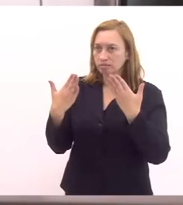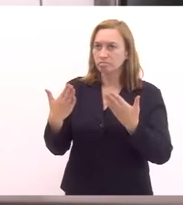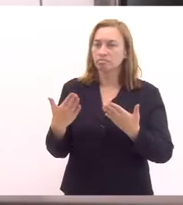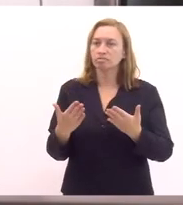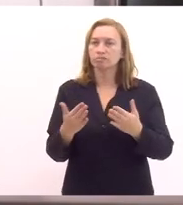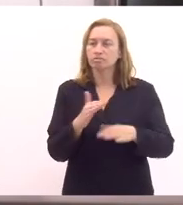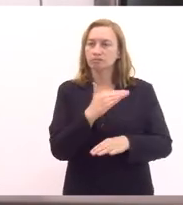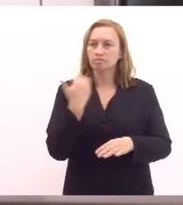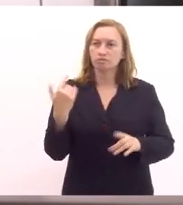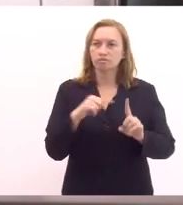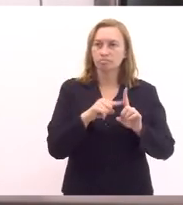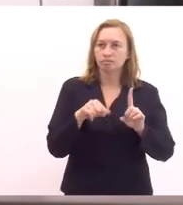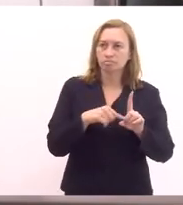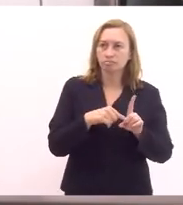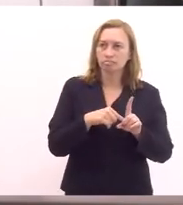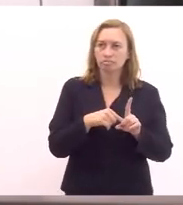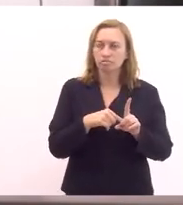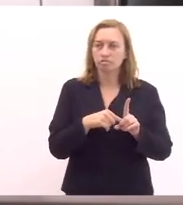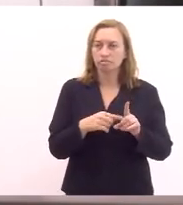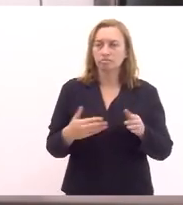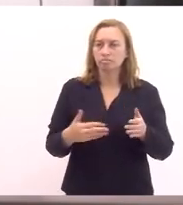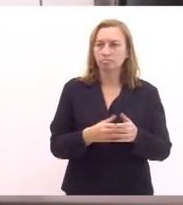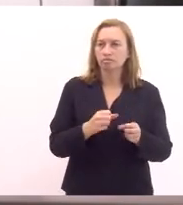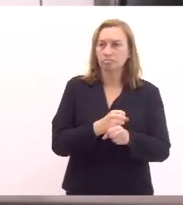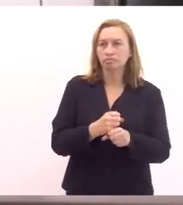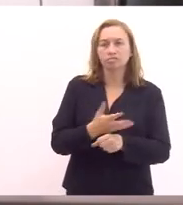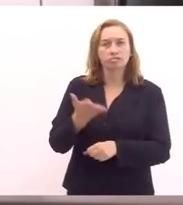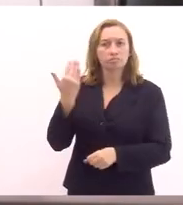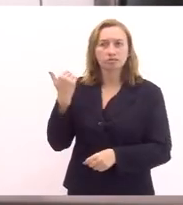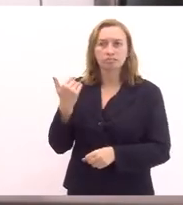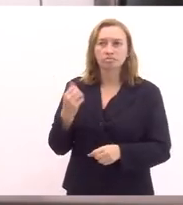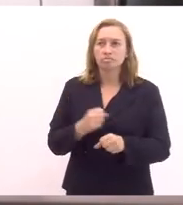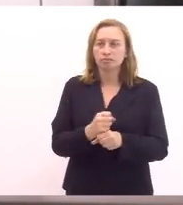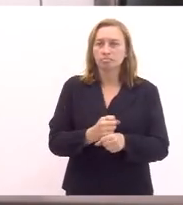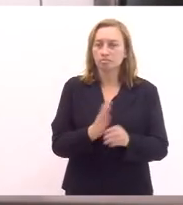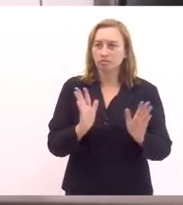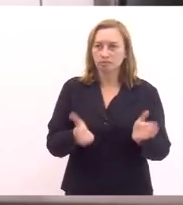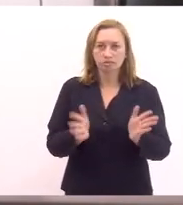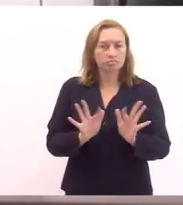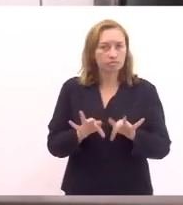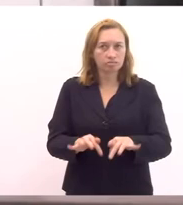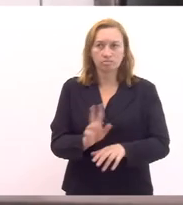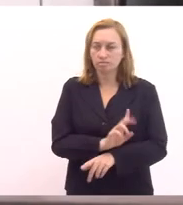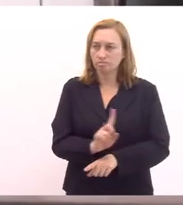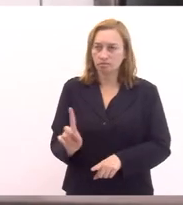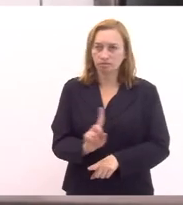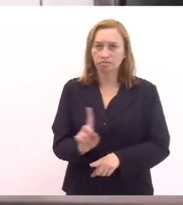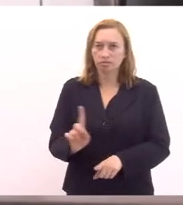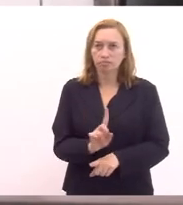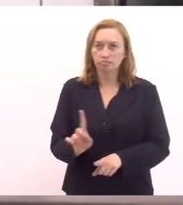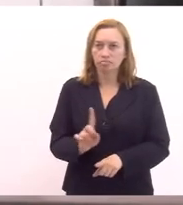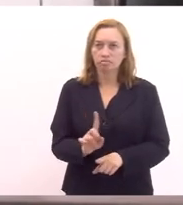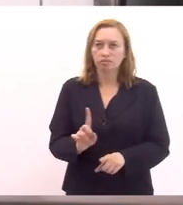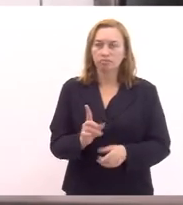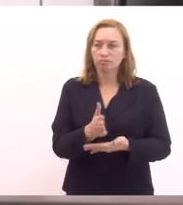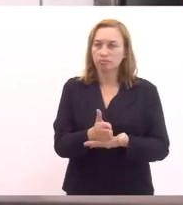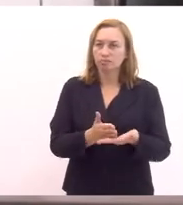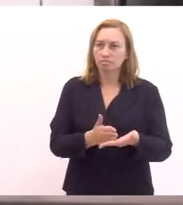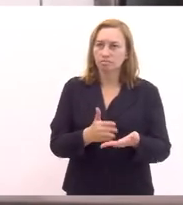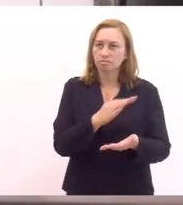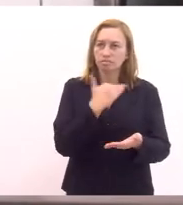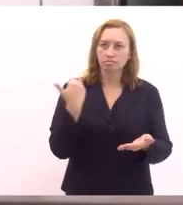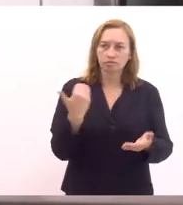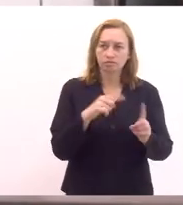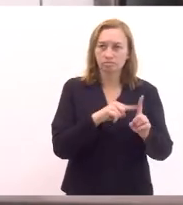levantamento da mortalidade materna até o ano passado porque esse ano a gente não tem os dados fechados sobre as divisões em